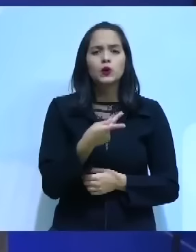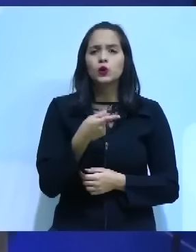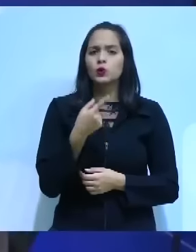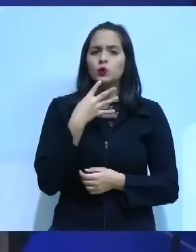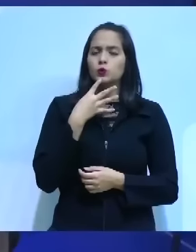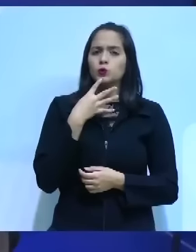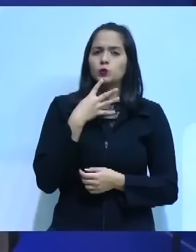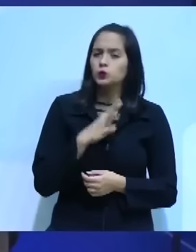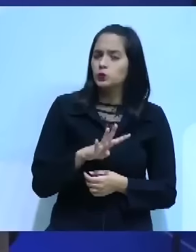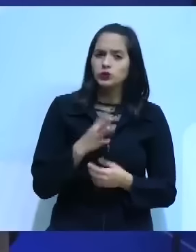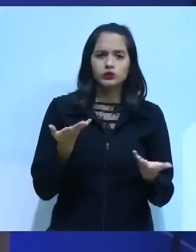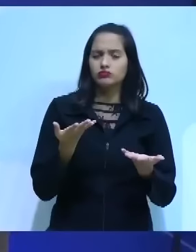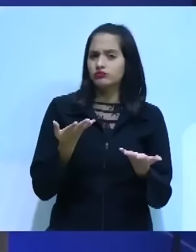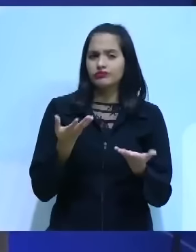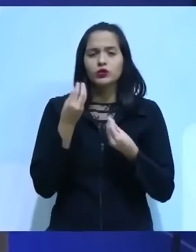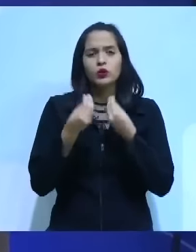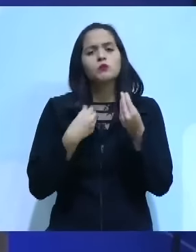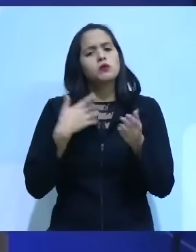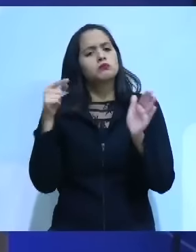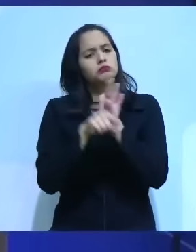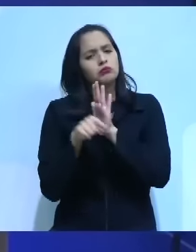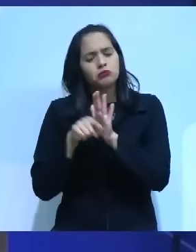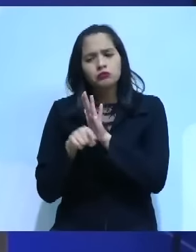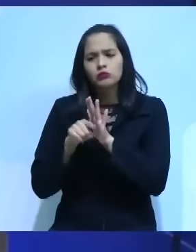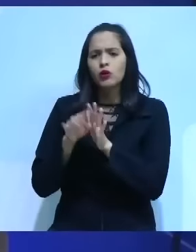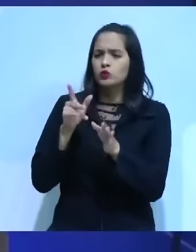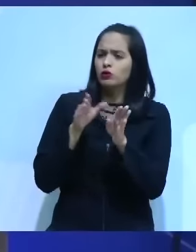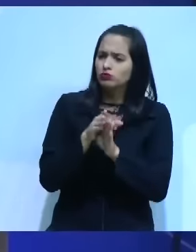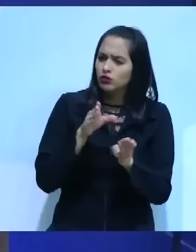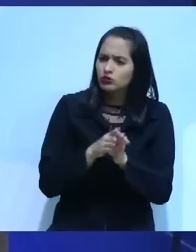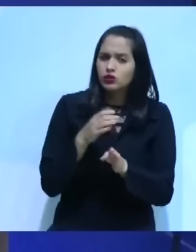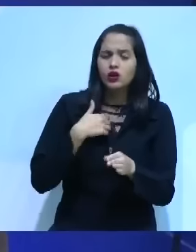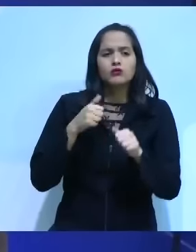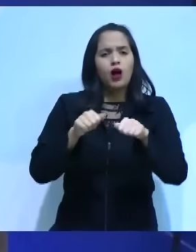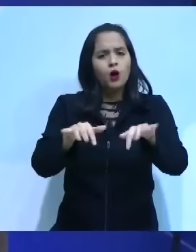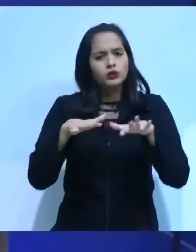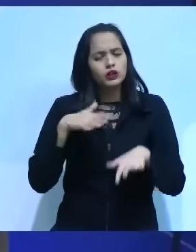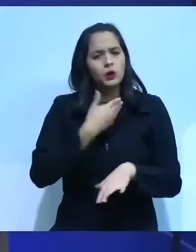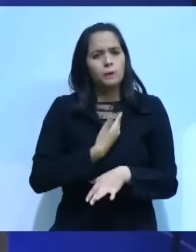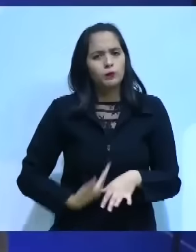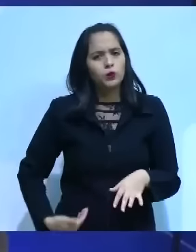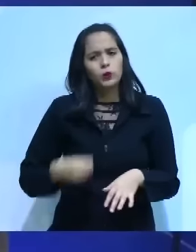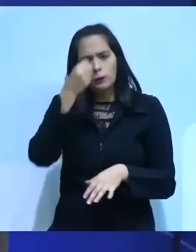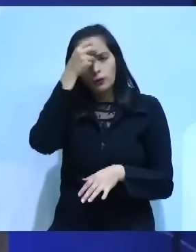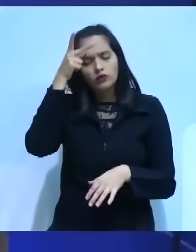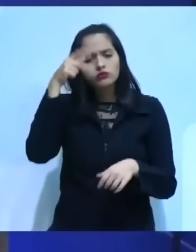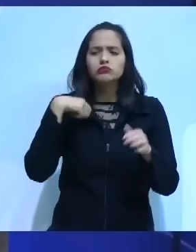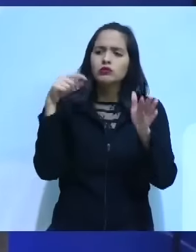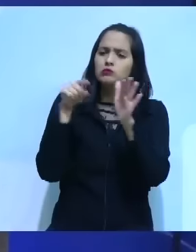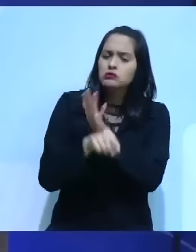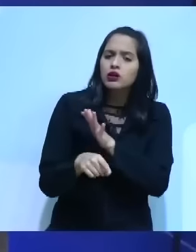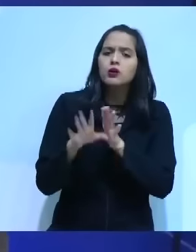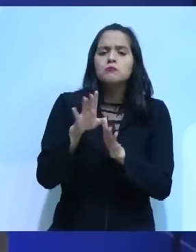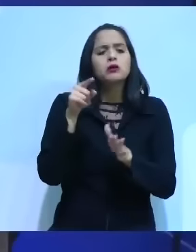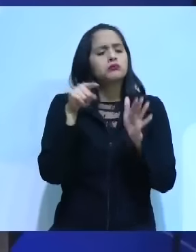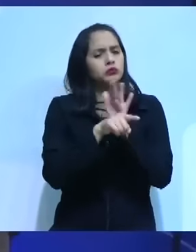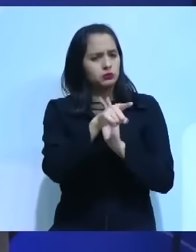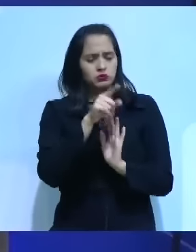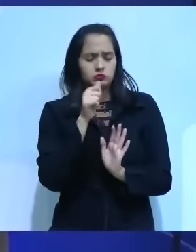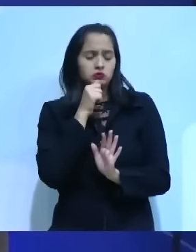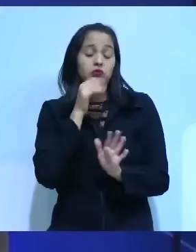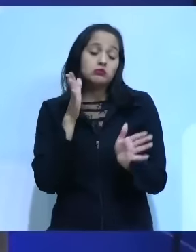mesmo fiz várias gestões junto aos seus auxiliares, realizei audiências públicas, convidei a prefeitura, falei do programa. Mas você não fez, mas eu farei.